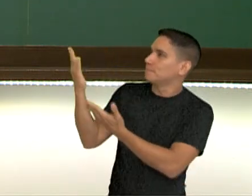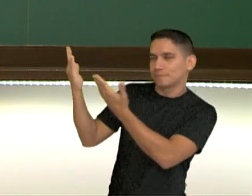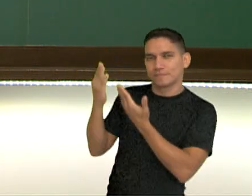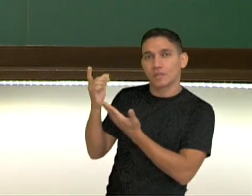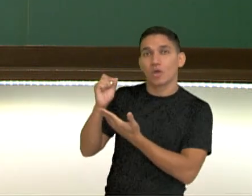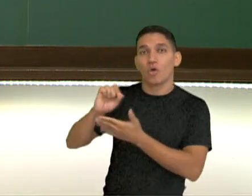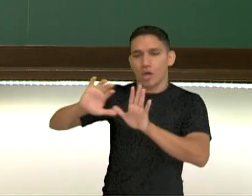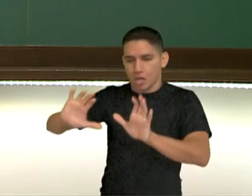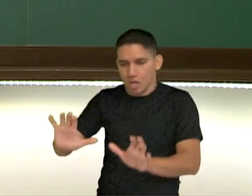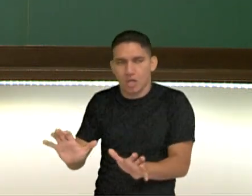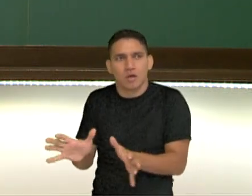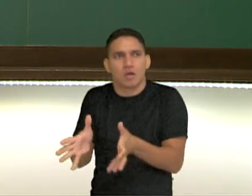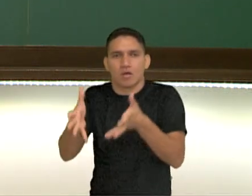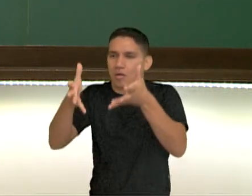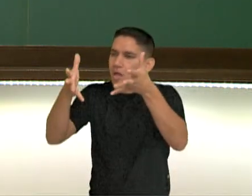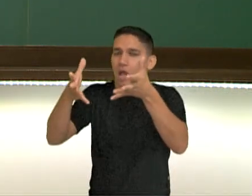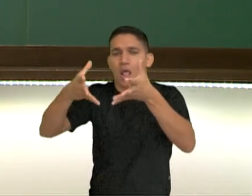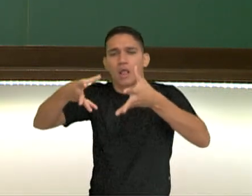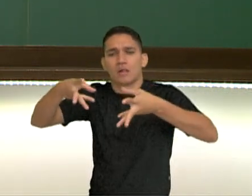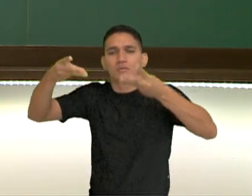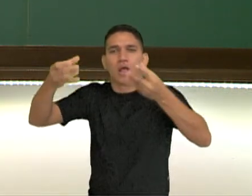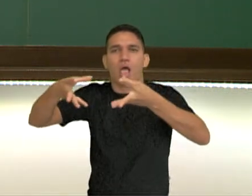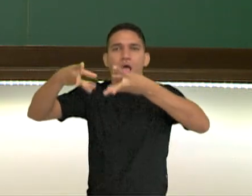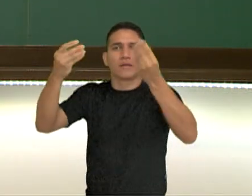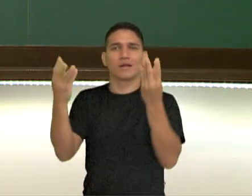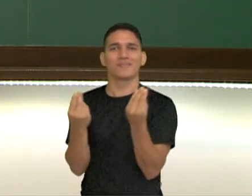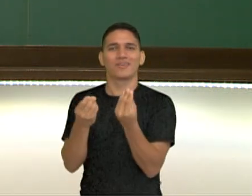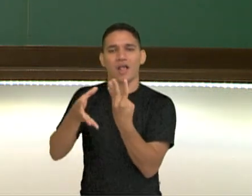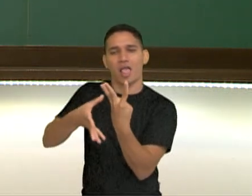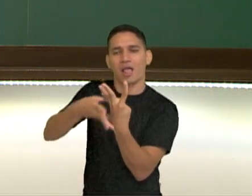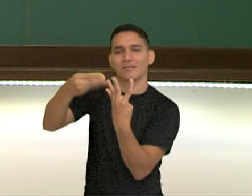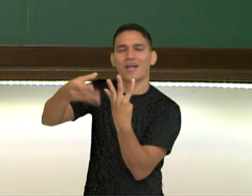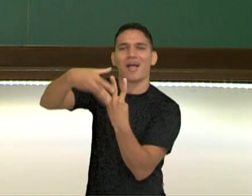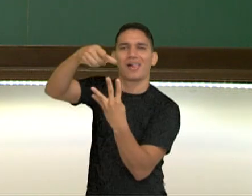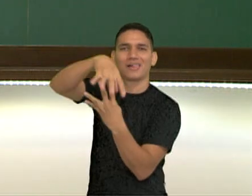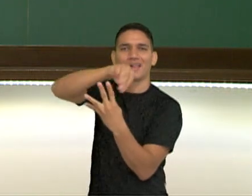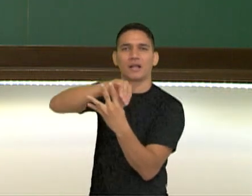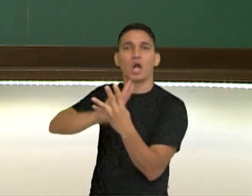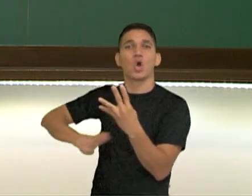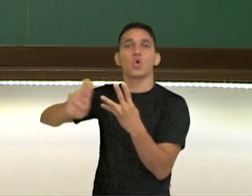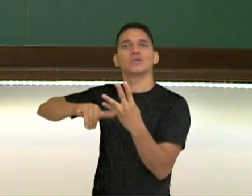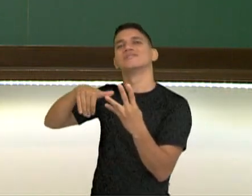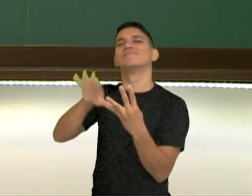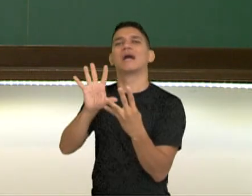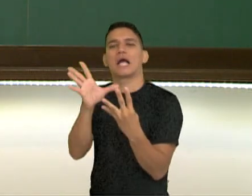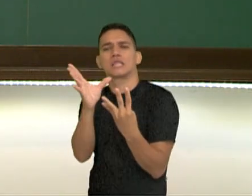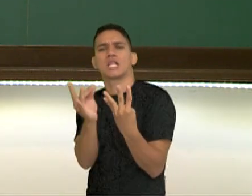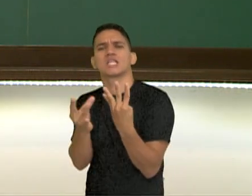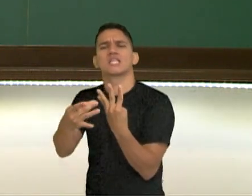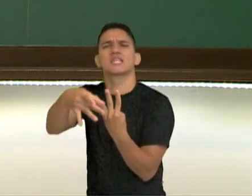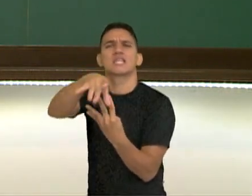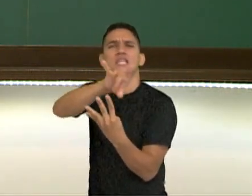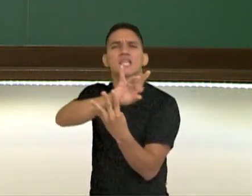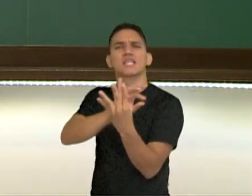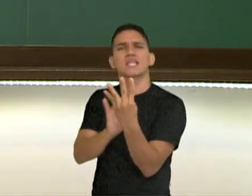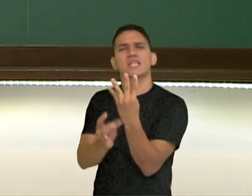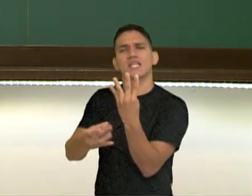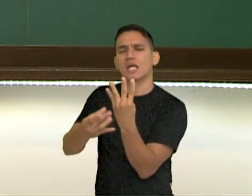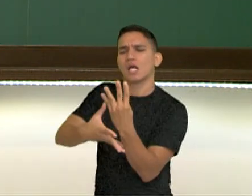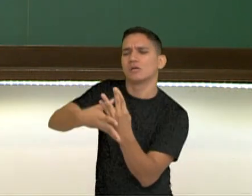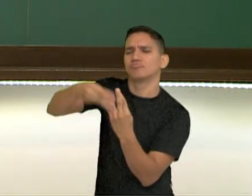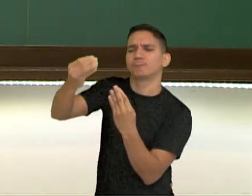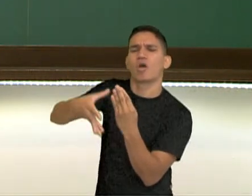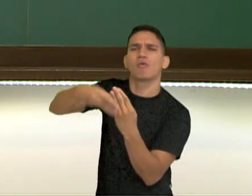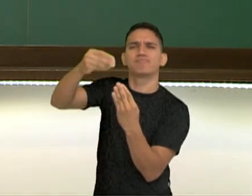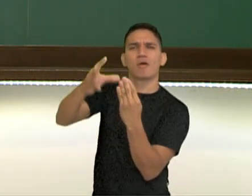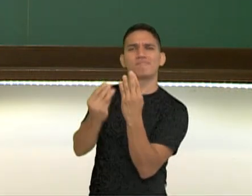coluna coríntia. Essa coluna aqui, ela é muito mais refinada, cheia de desenhos em